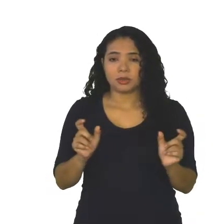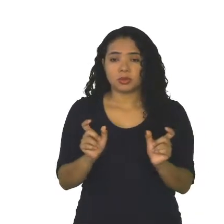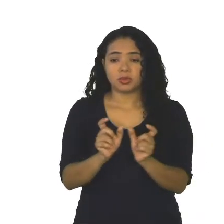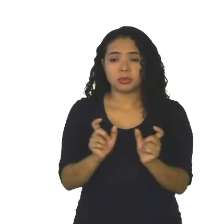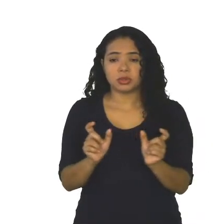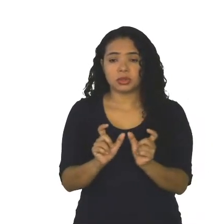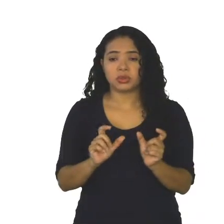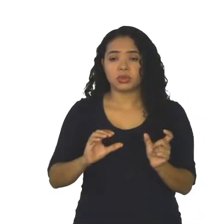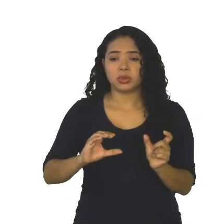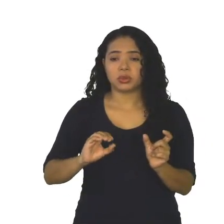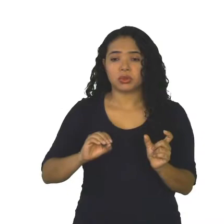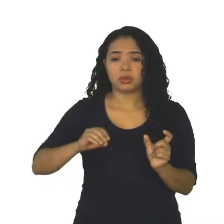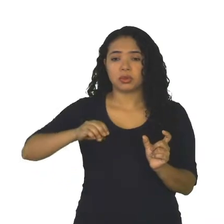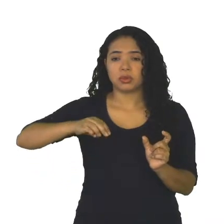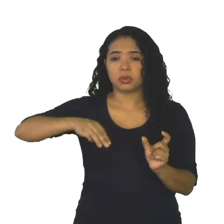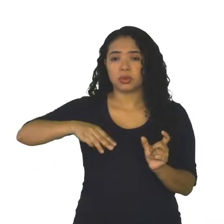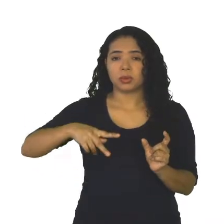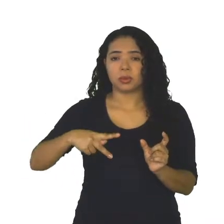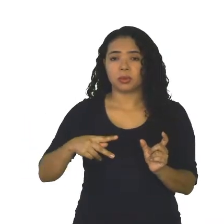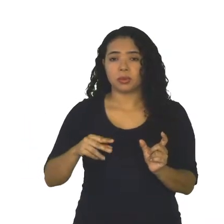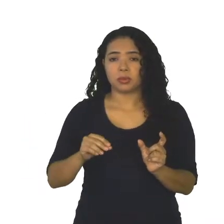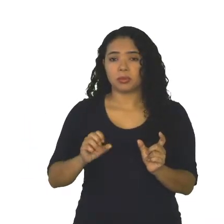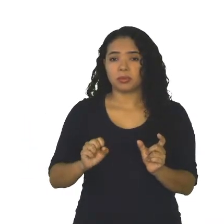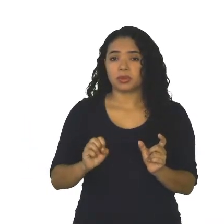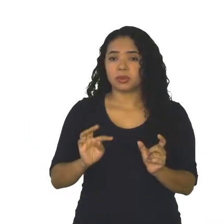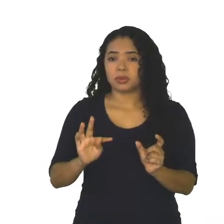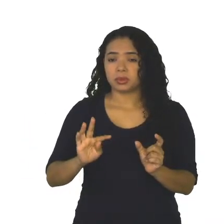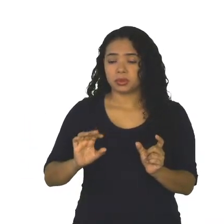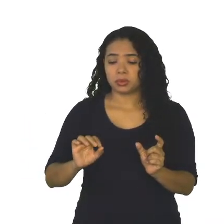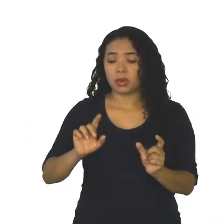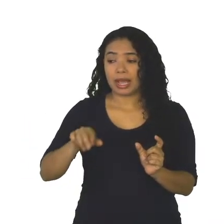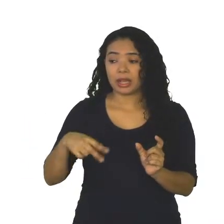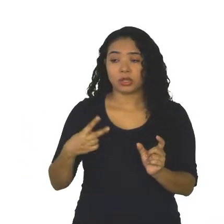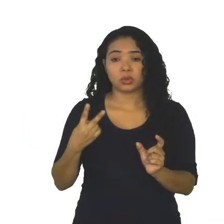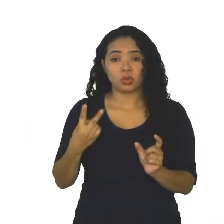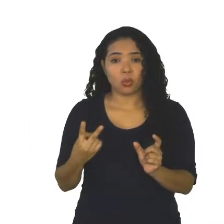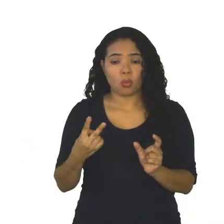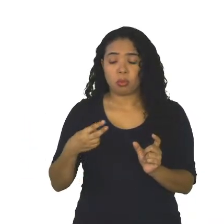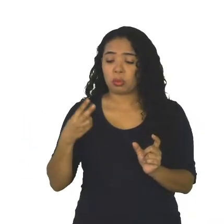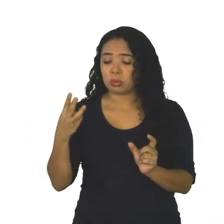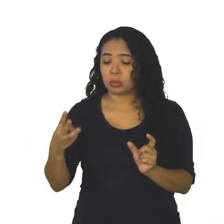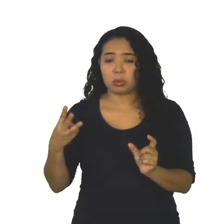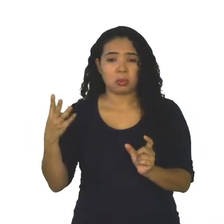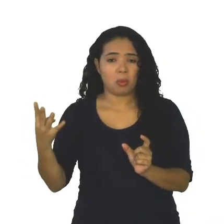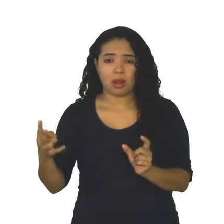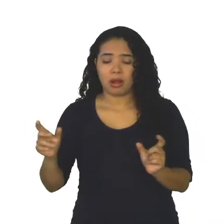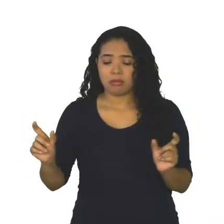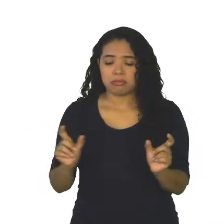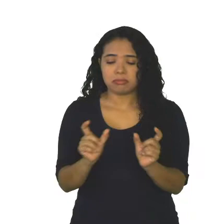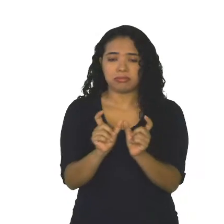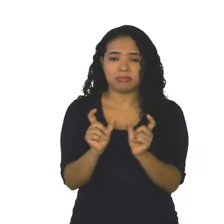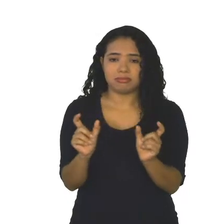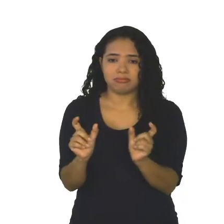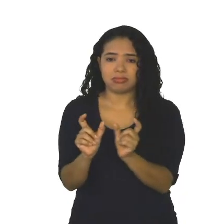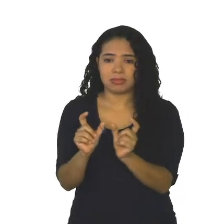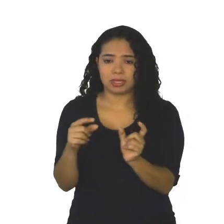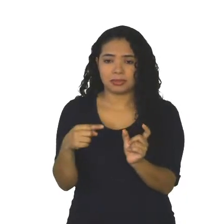o substantivo composto? É aquele formado por mais de uma palavra, né? Por exemplo,